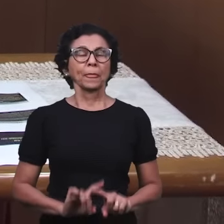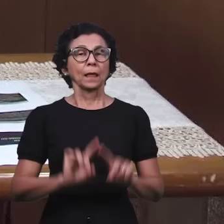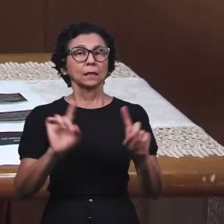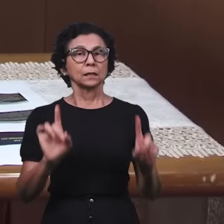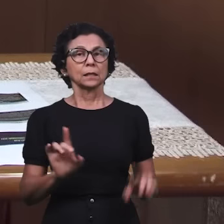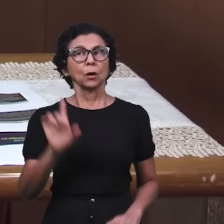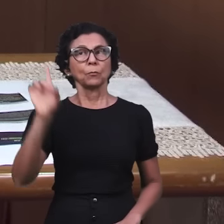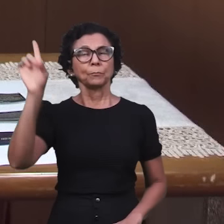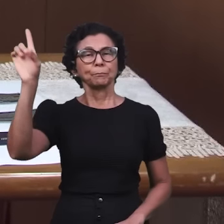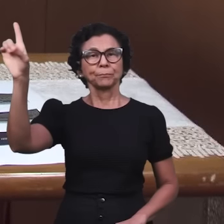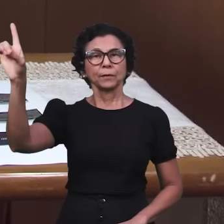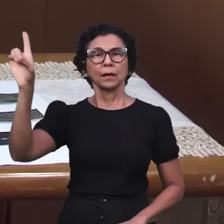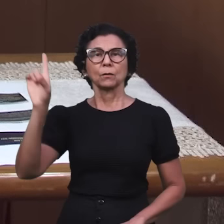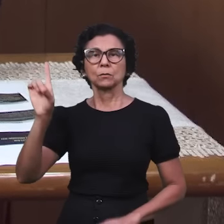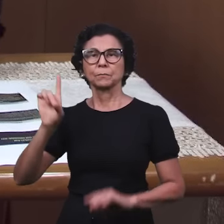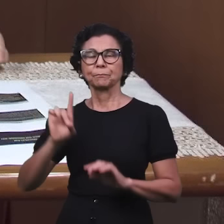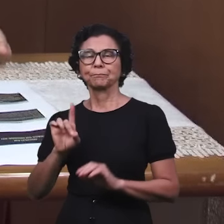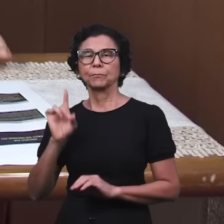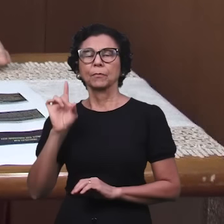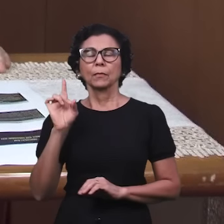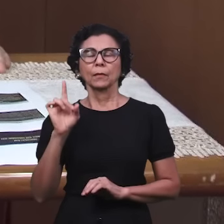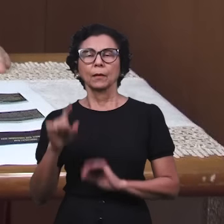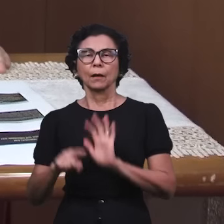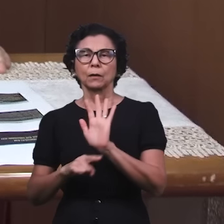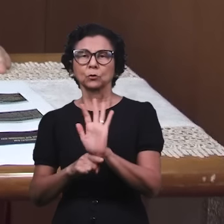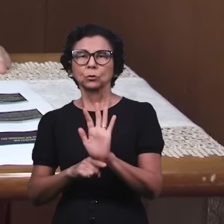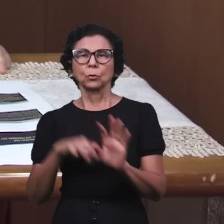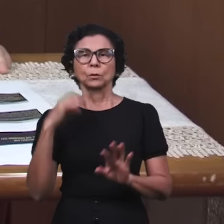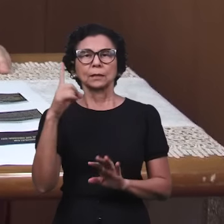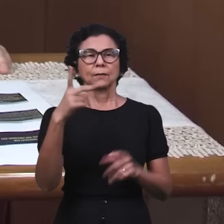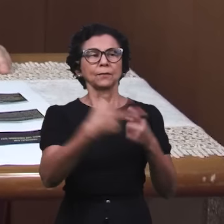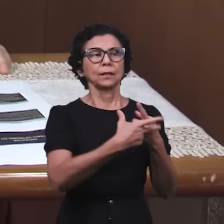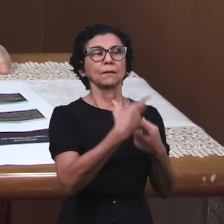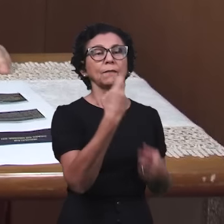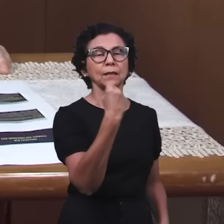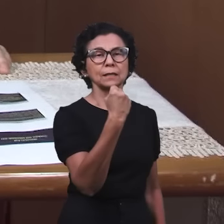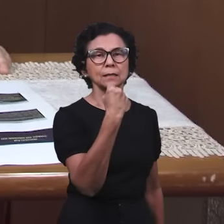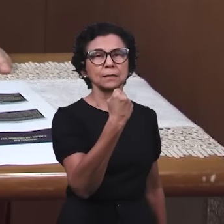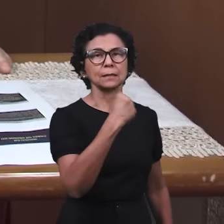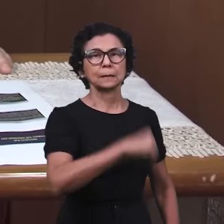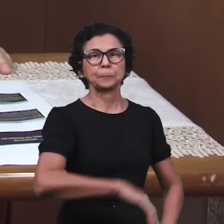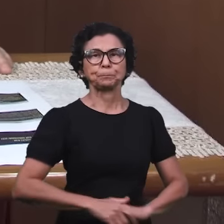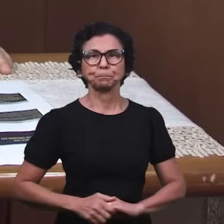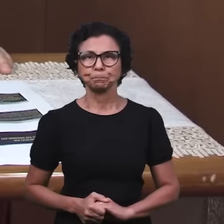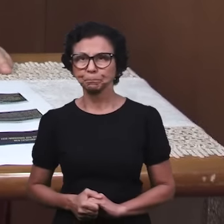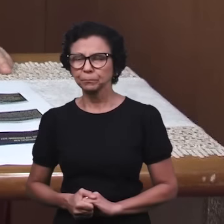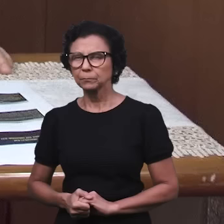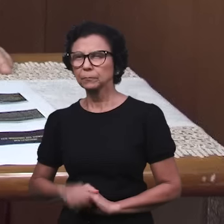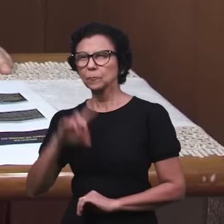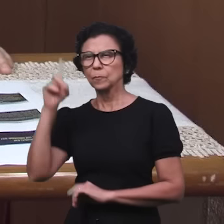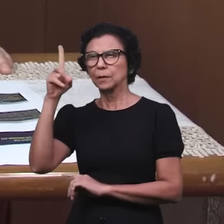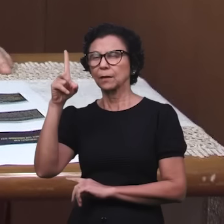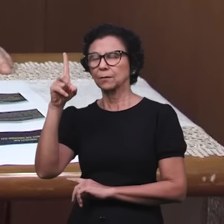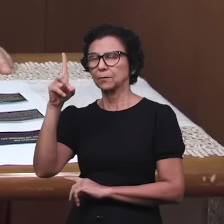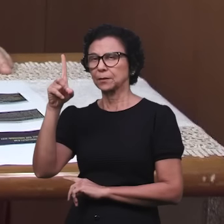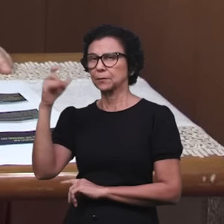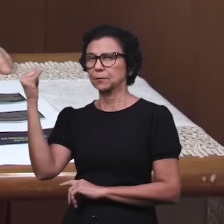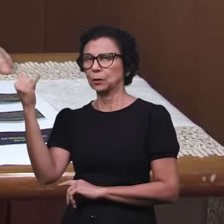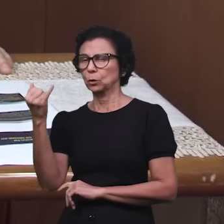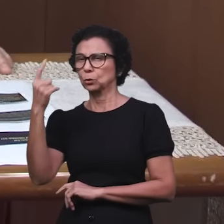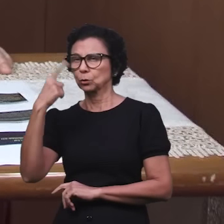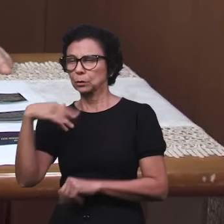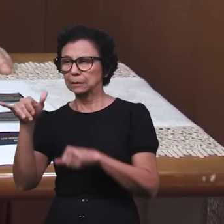Deus entregou nas suas mãos. E Davi disse assim: aquele que entrar primeiro pelo